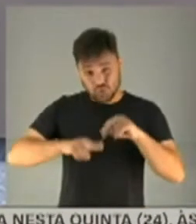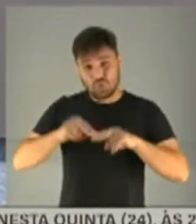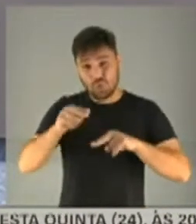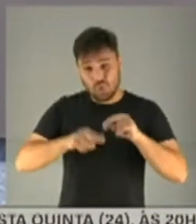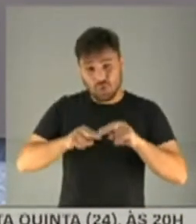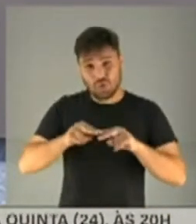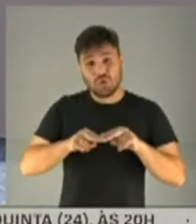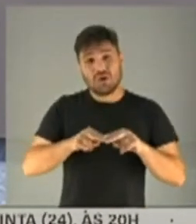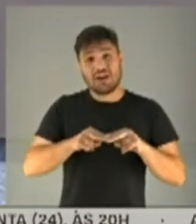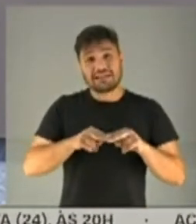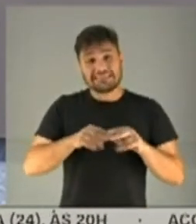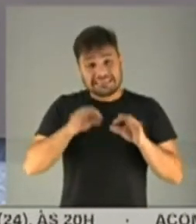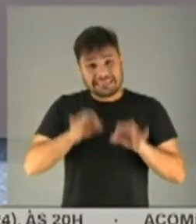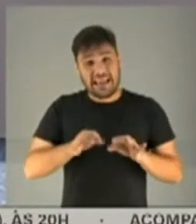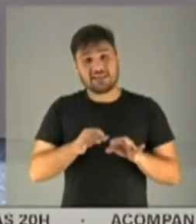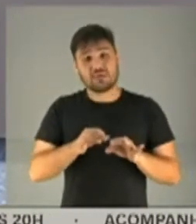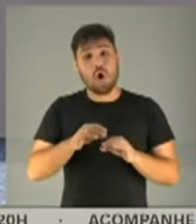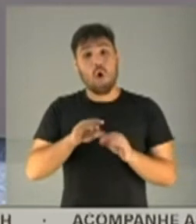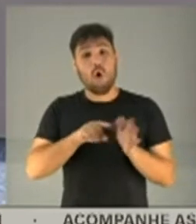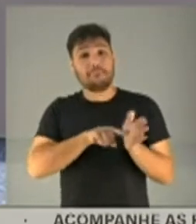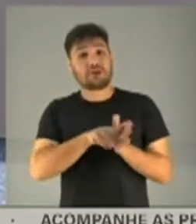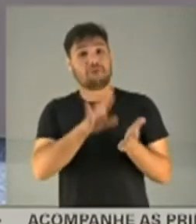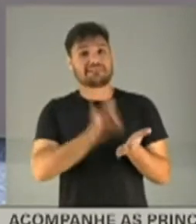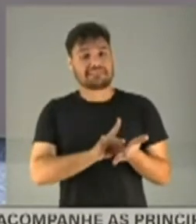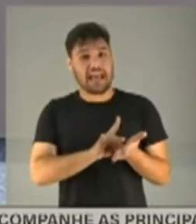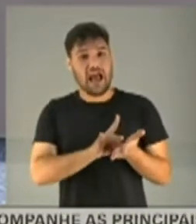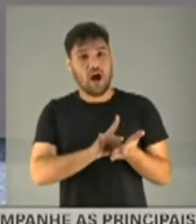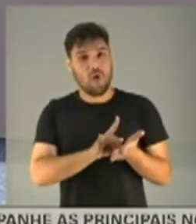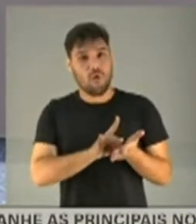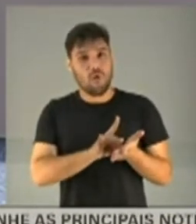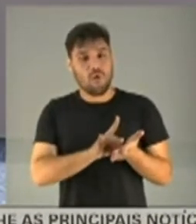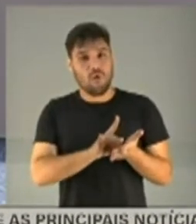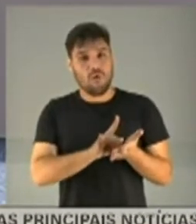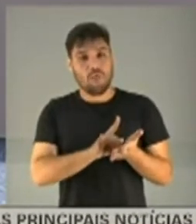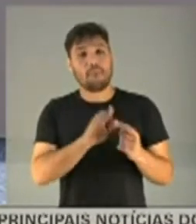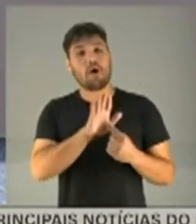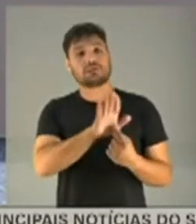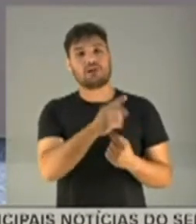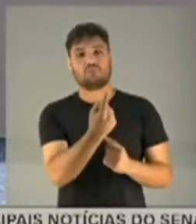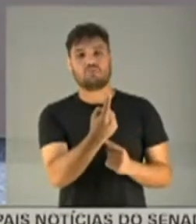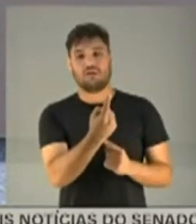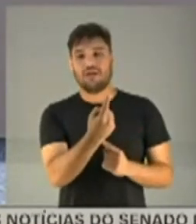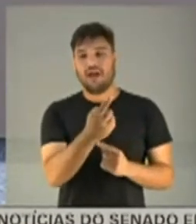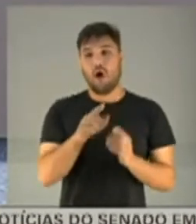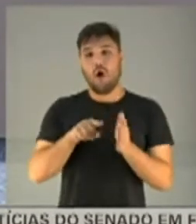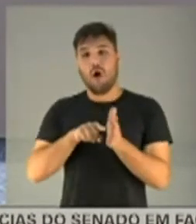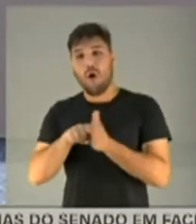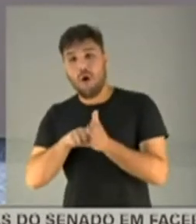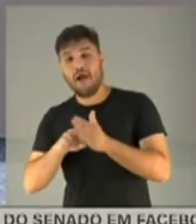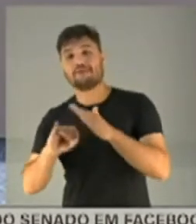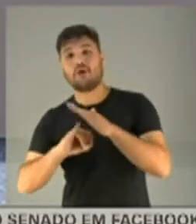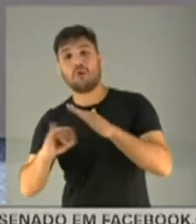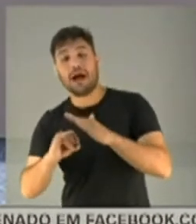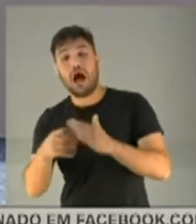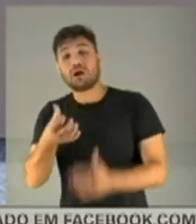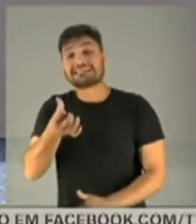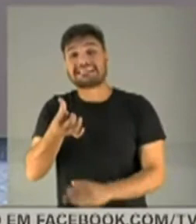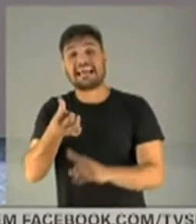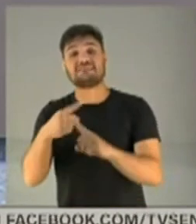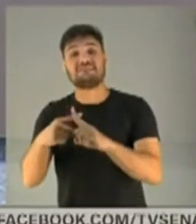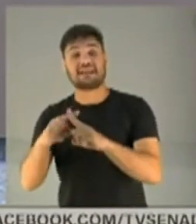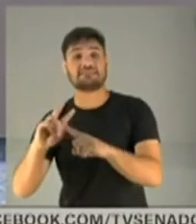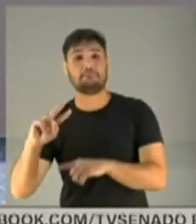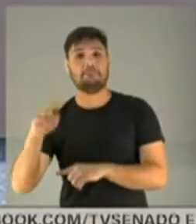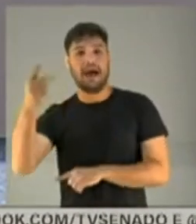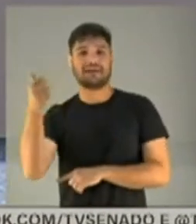aparecia na estatística oficial, e esse resultado é válido em vários lugares do mundo. As políticas de testagem determinam o número de